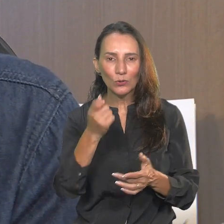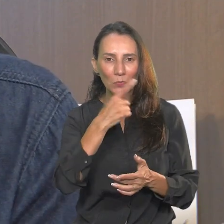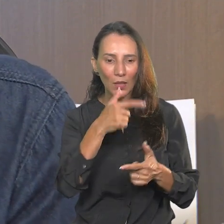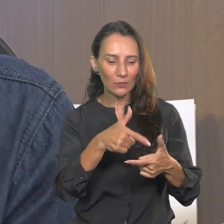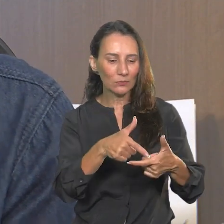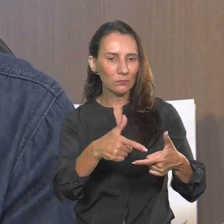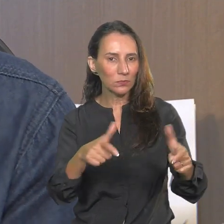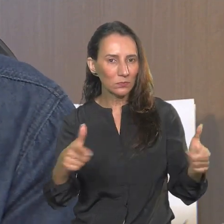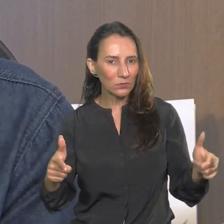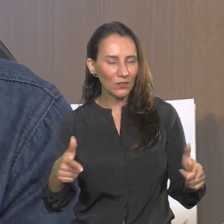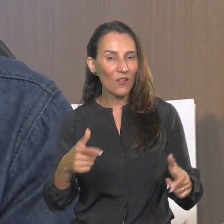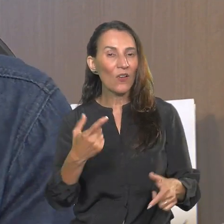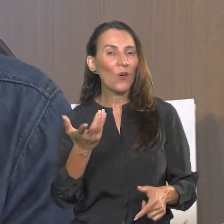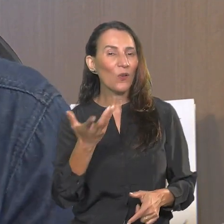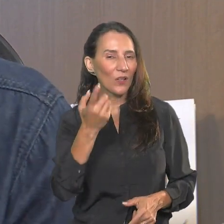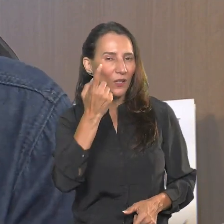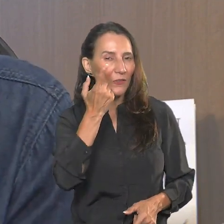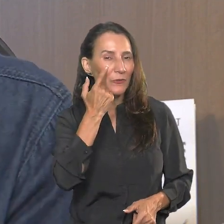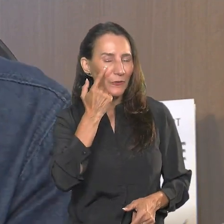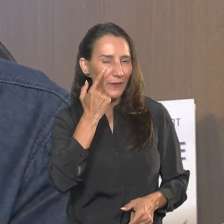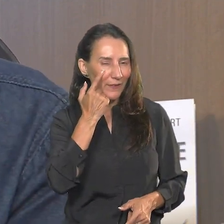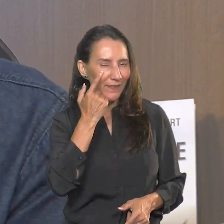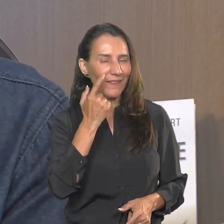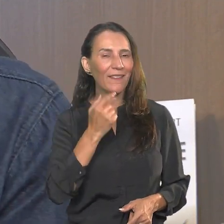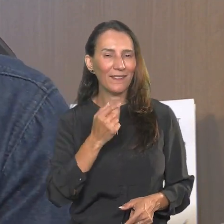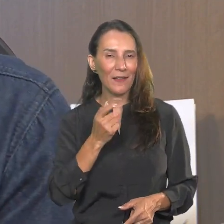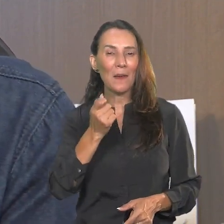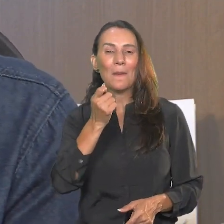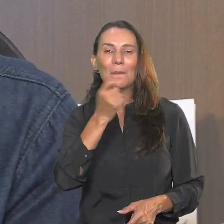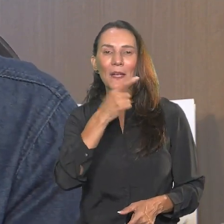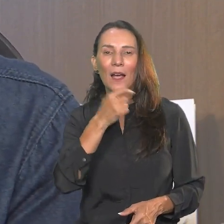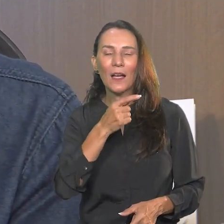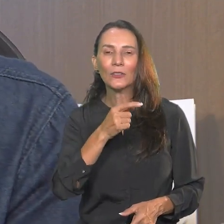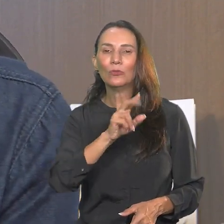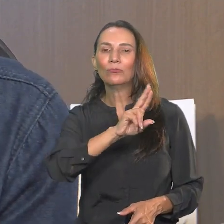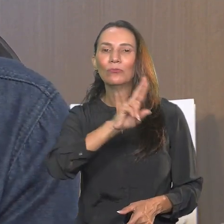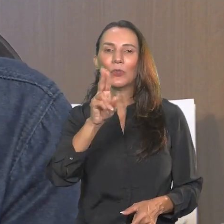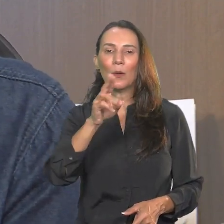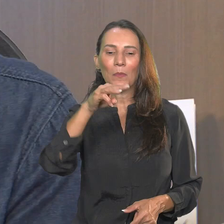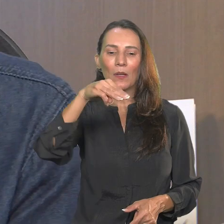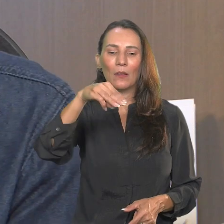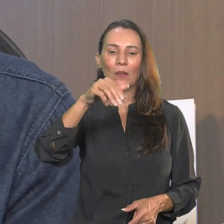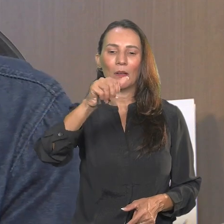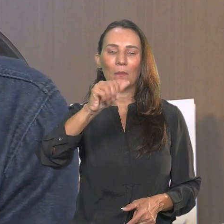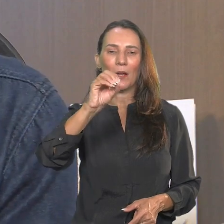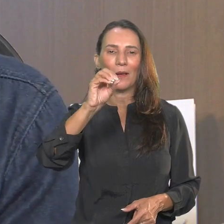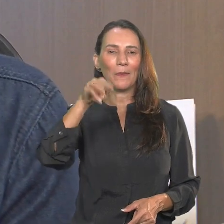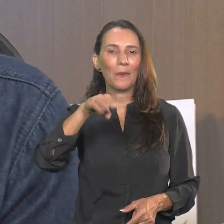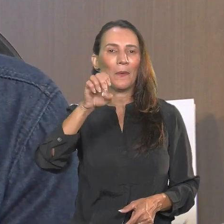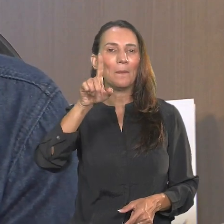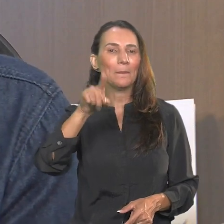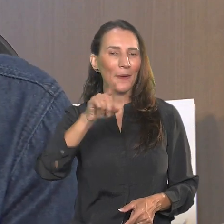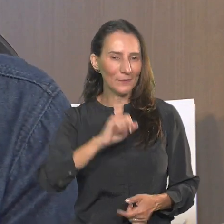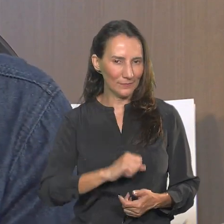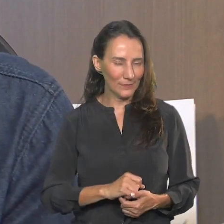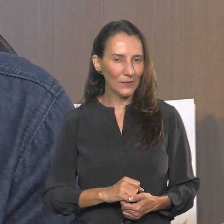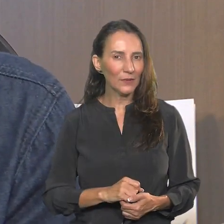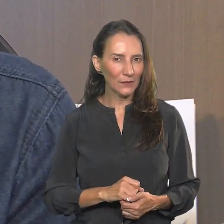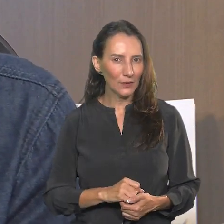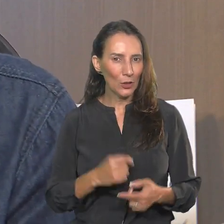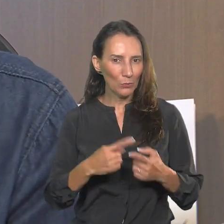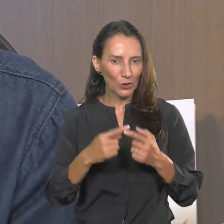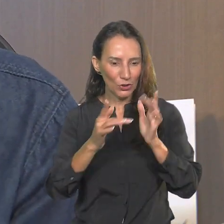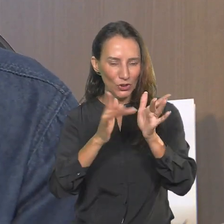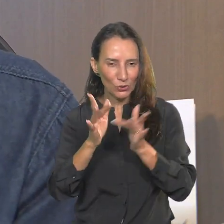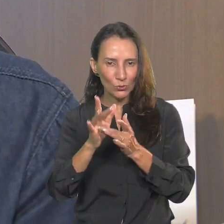quero ver alguém fazer piada com o nome de Maomé, porque Jesus Cristo liberta o homem de dentro para